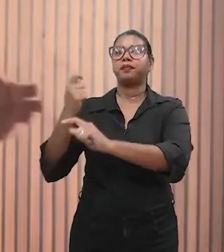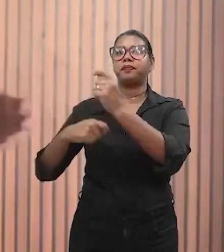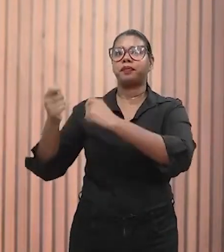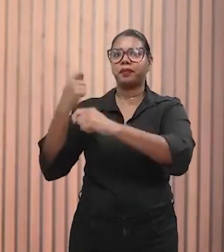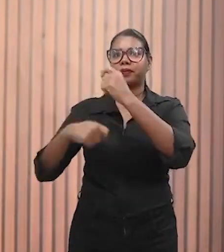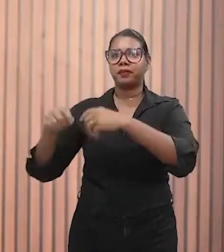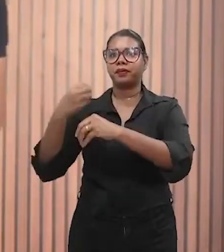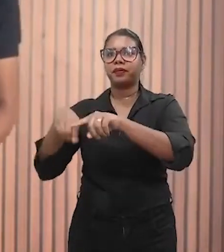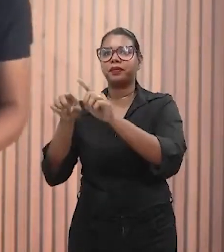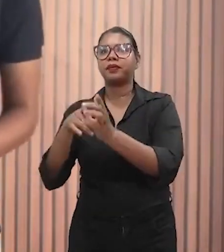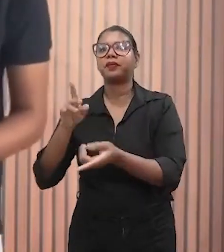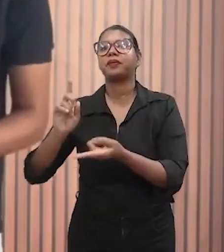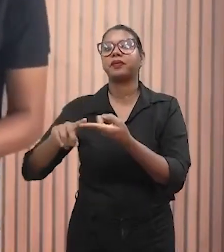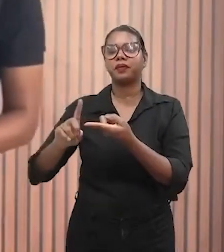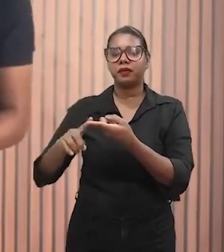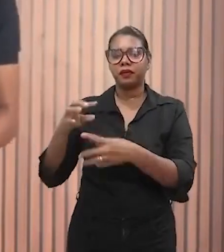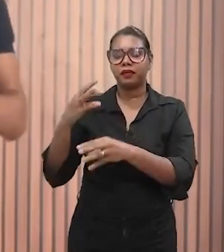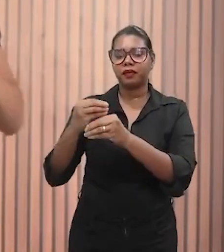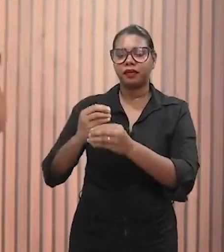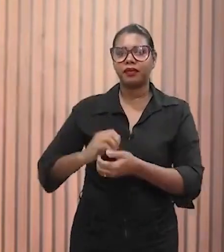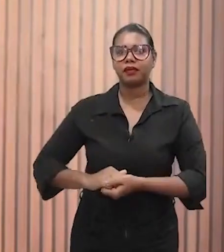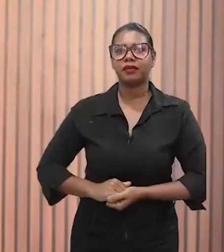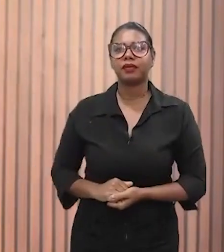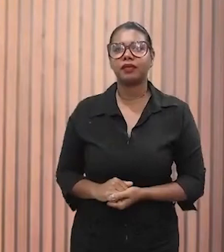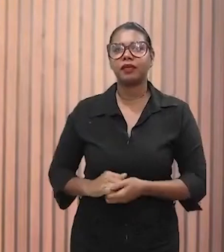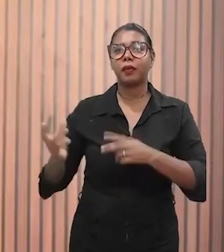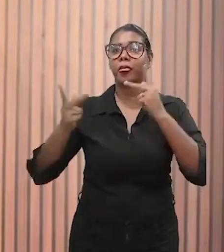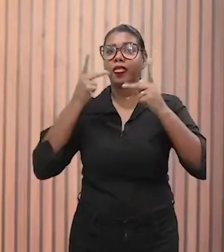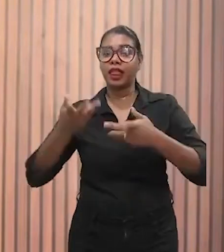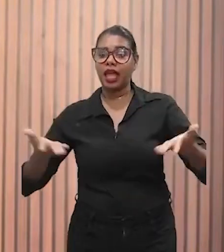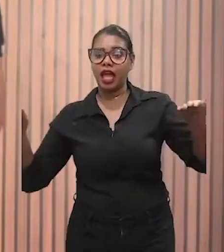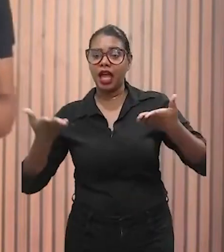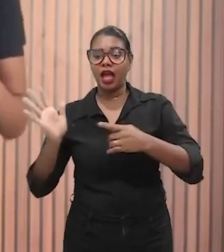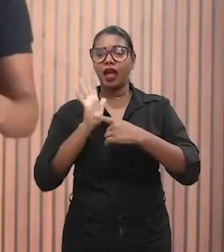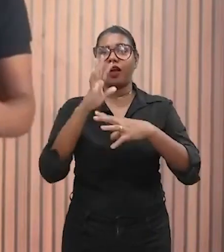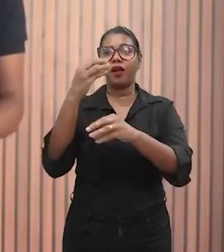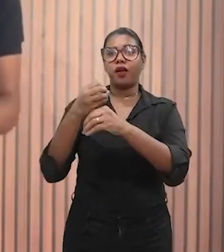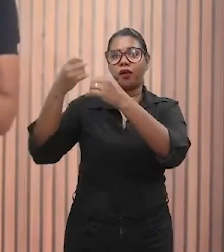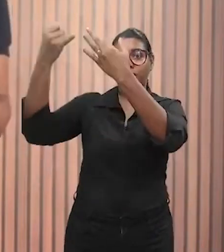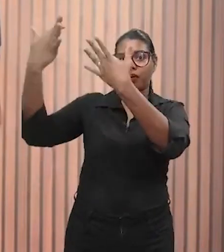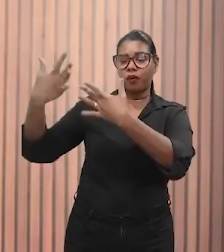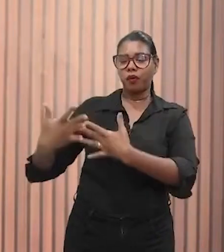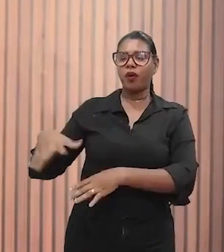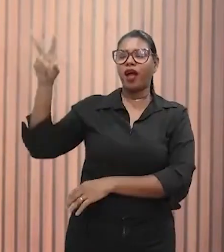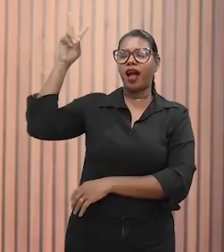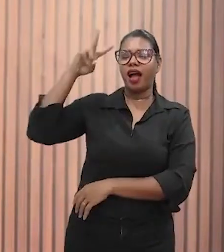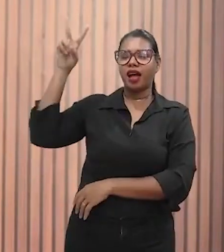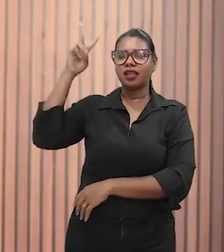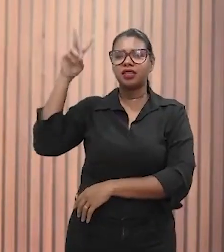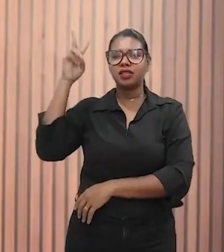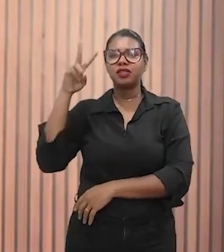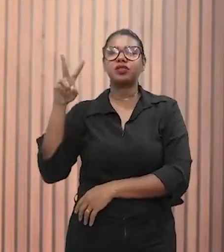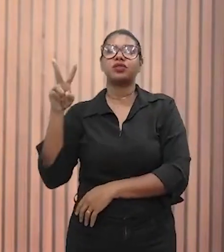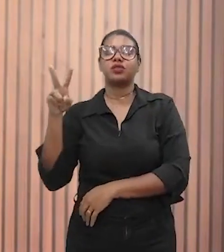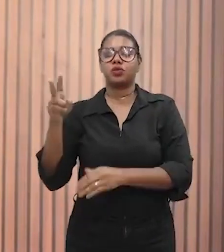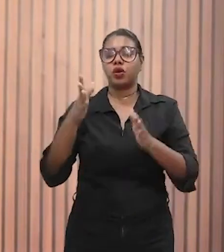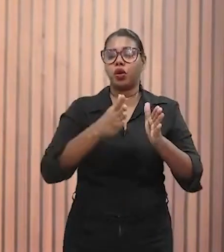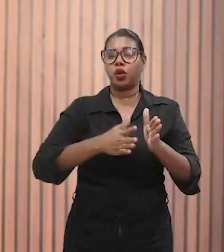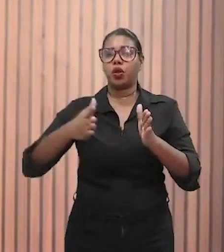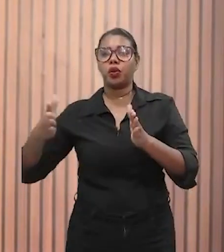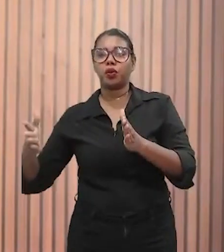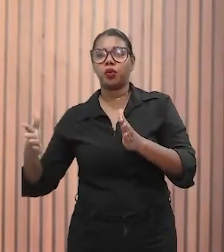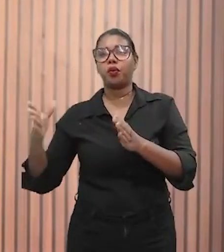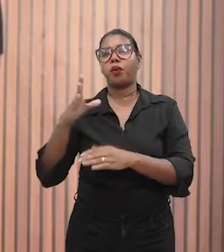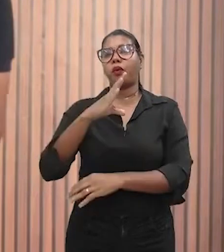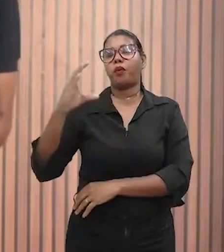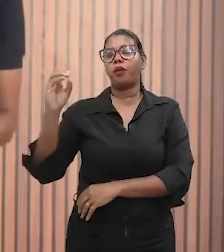Augusto Ribeiro aqui falando com vocês agora. Eu estou aqui para trazer um pouco para vocês falando sobre a história do período